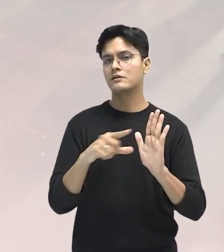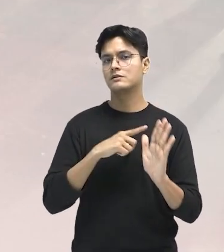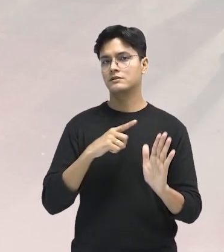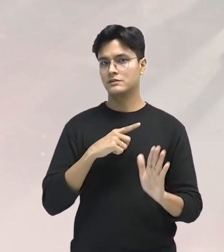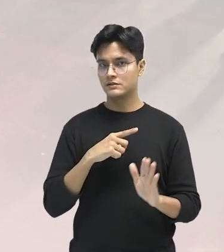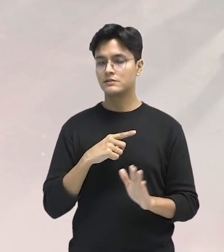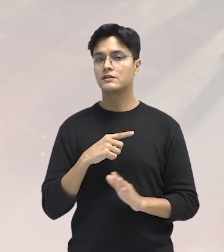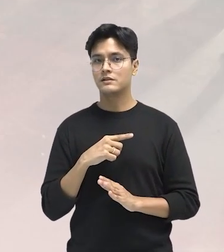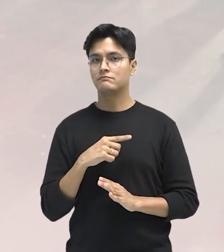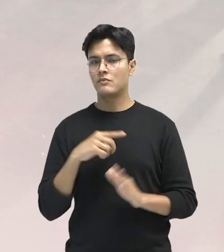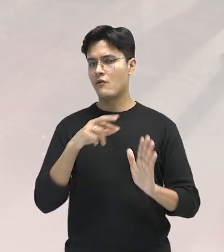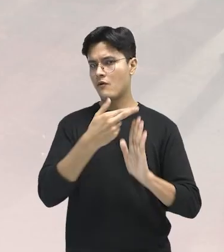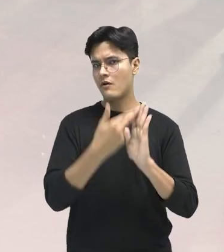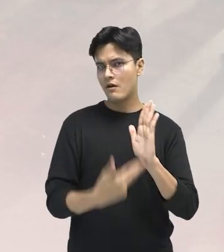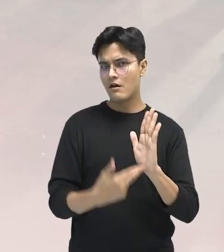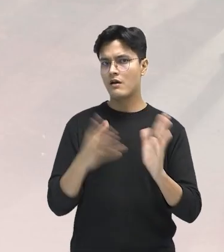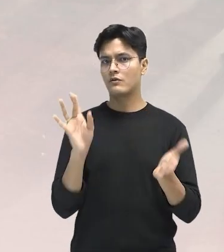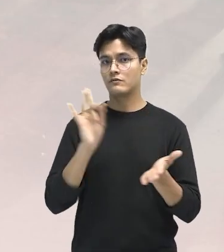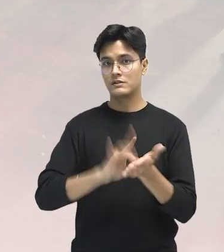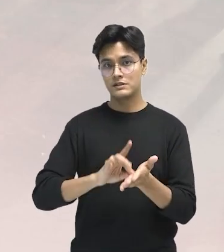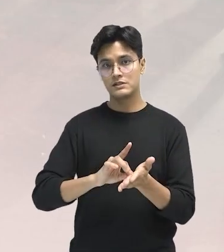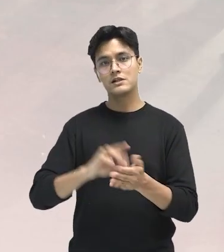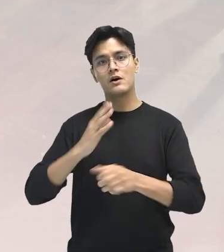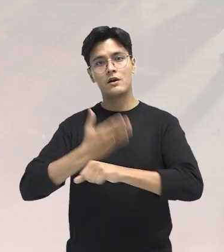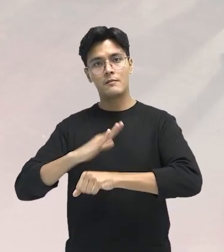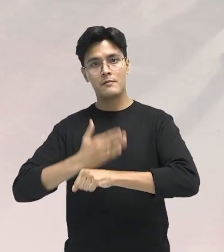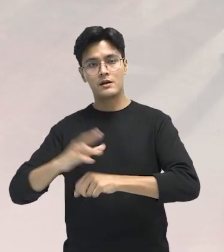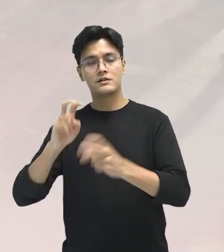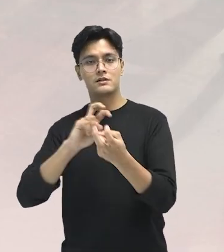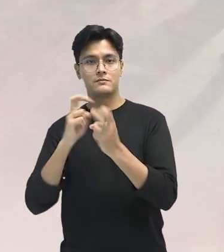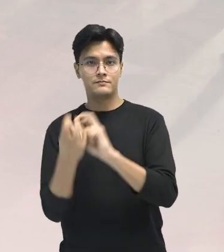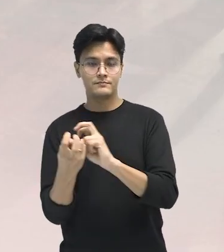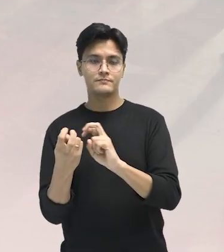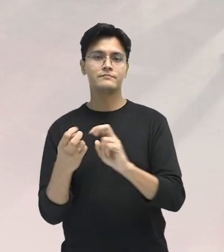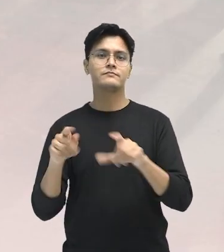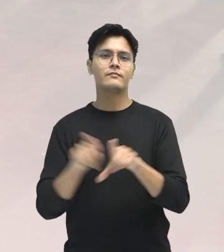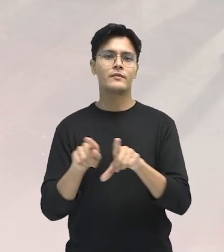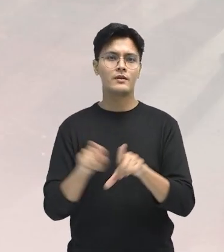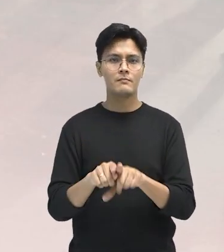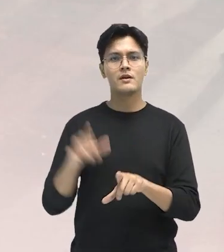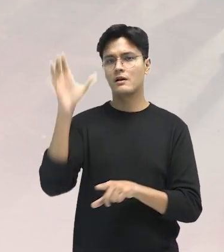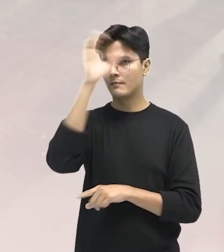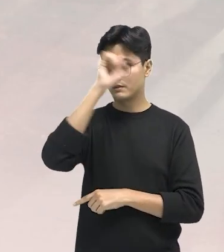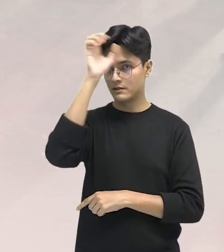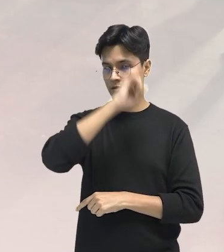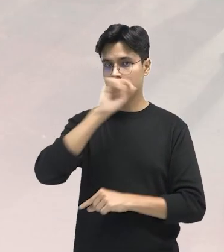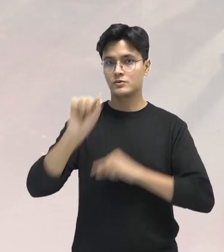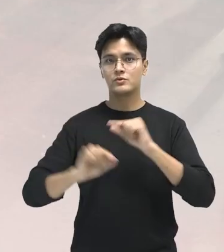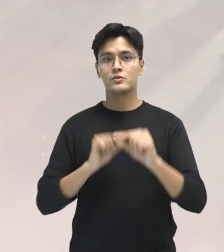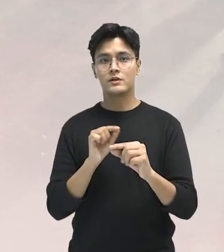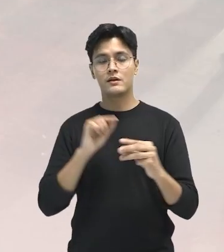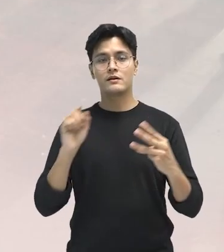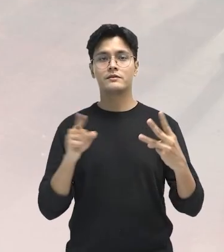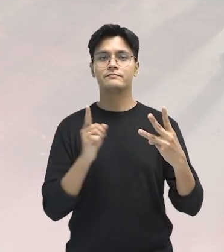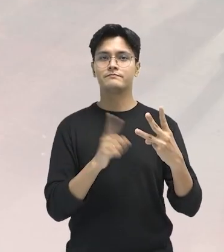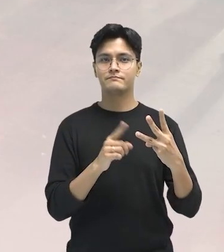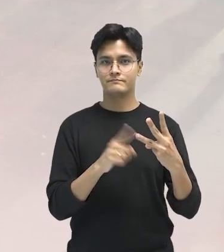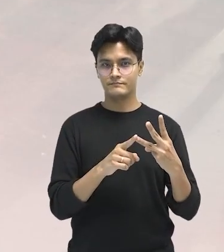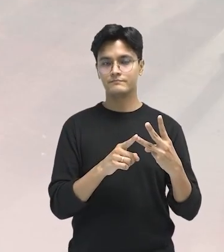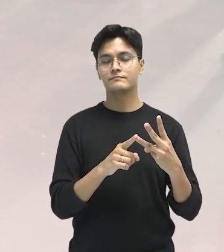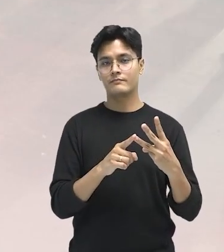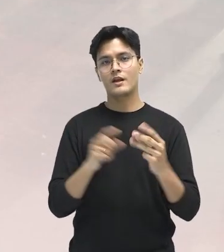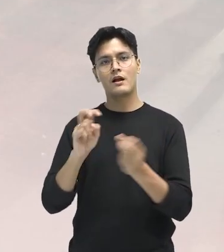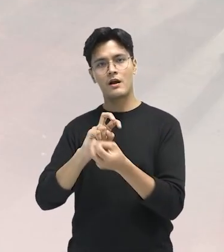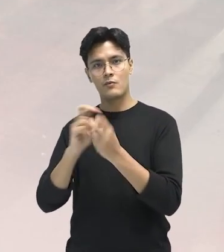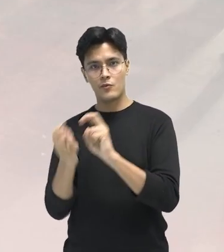por serem oficiais aí da prática da capoeira, tá certo? E nós vimos também elementos da capoeira enquanto